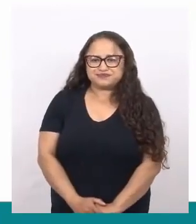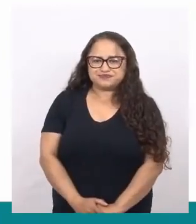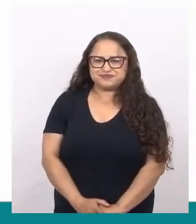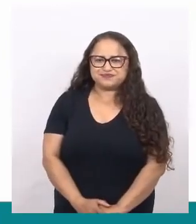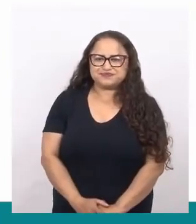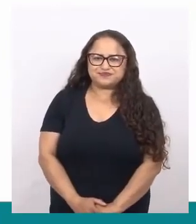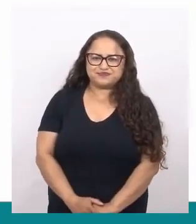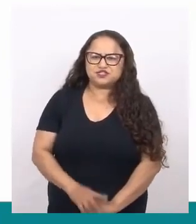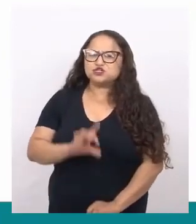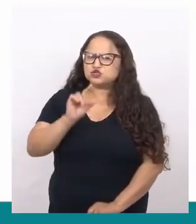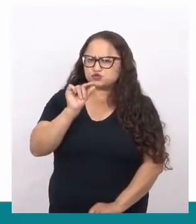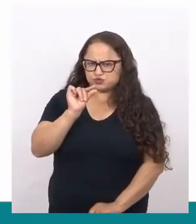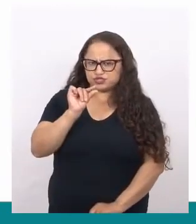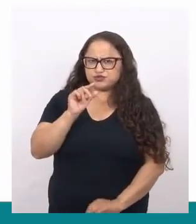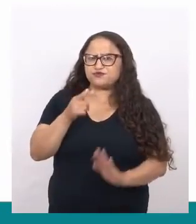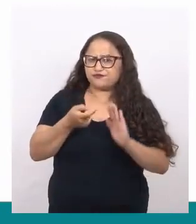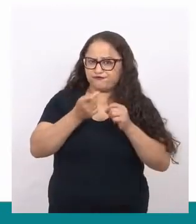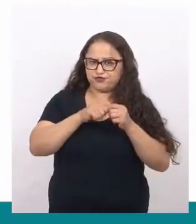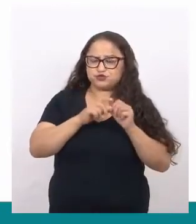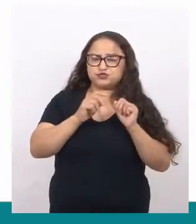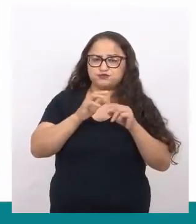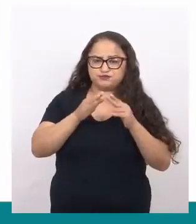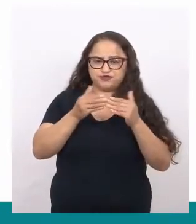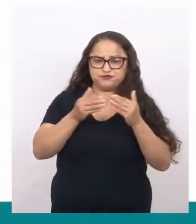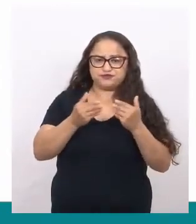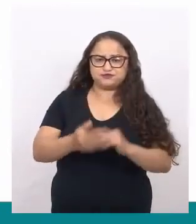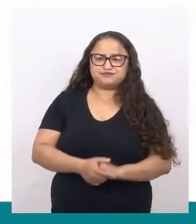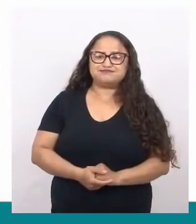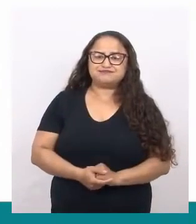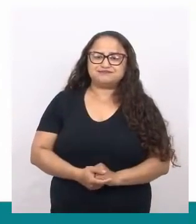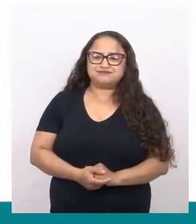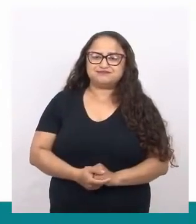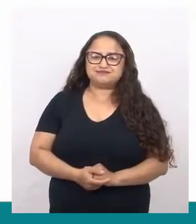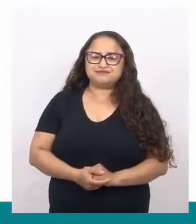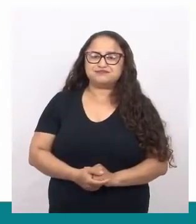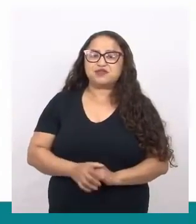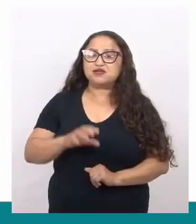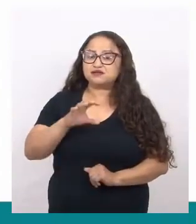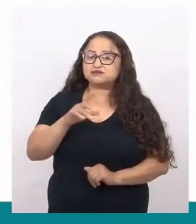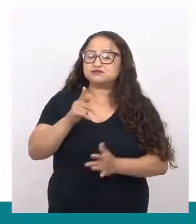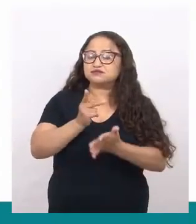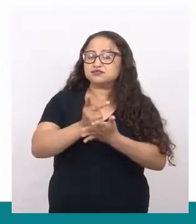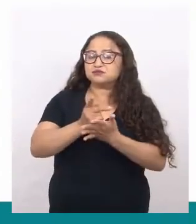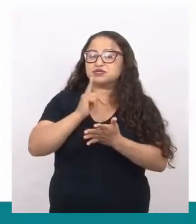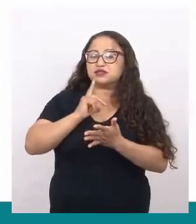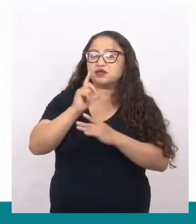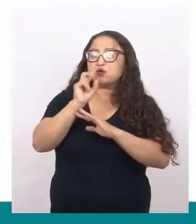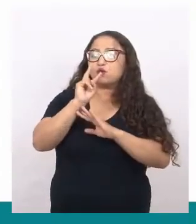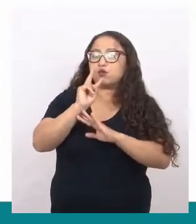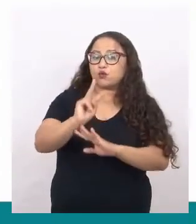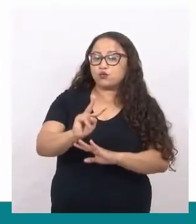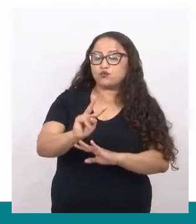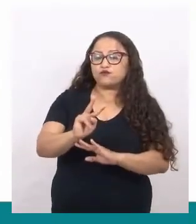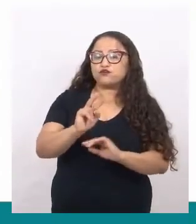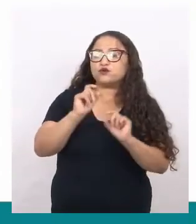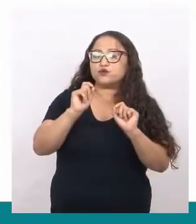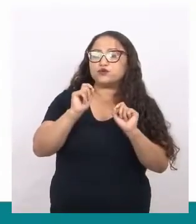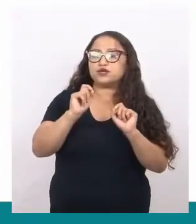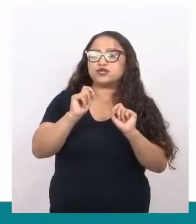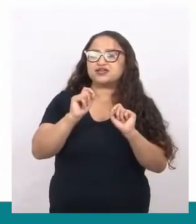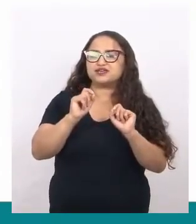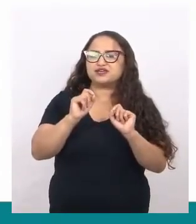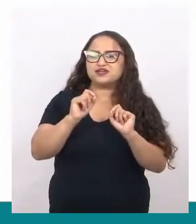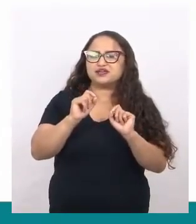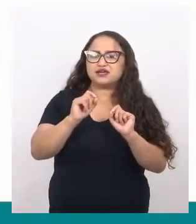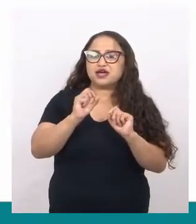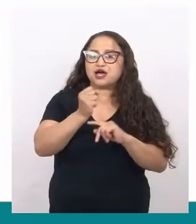Pode voltar só um pouquinho? Desculpa. Isso. Então, aqui vocês vão verificar todo o saldo